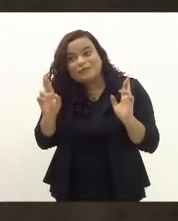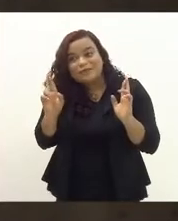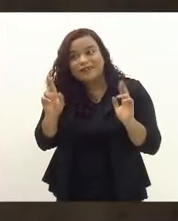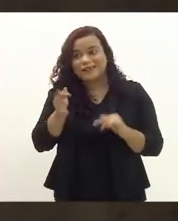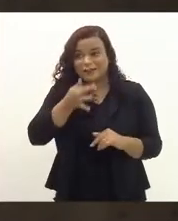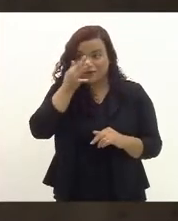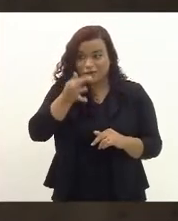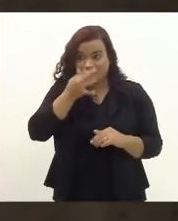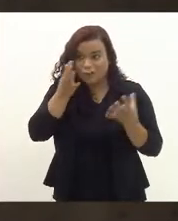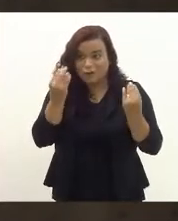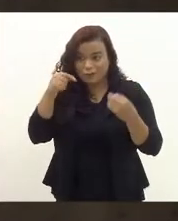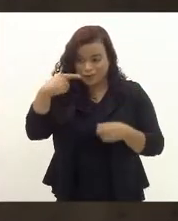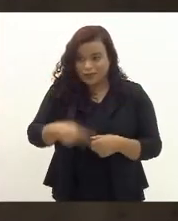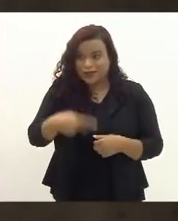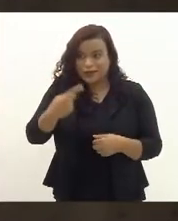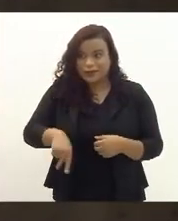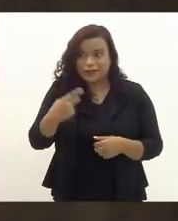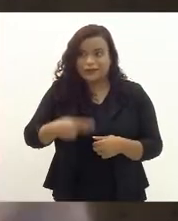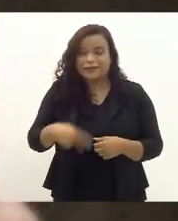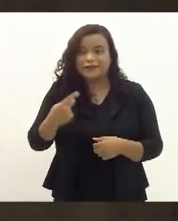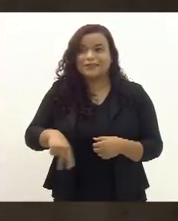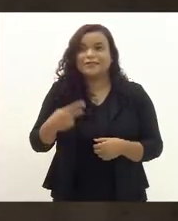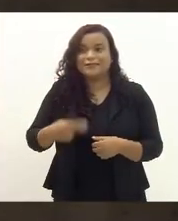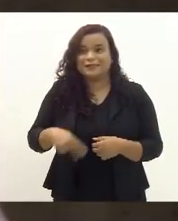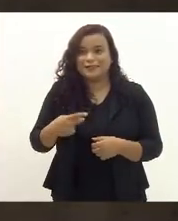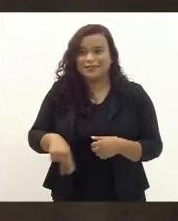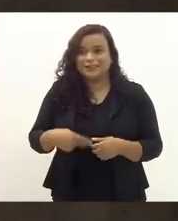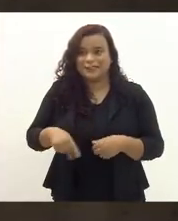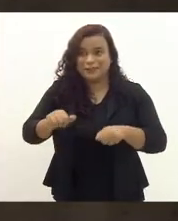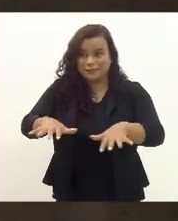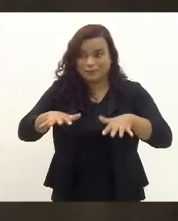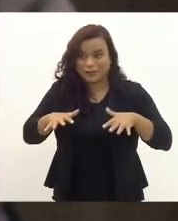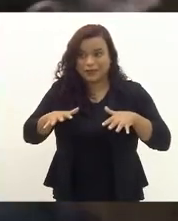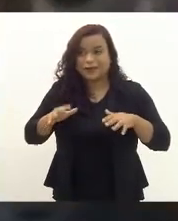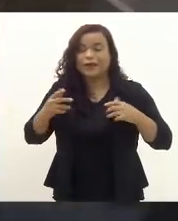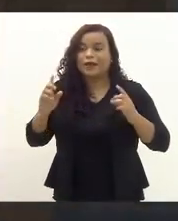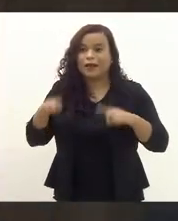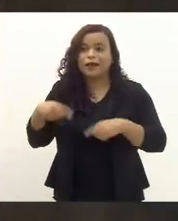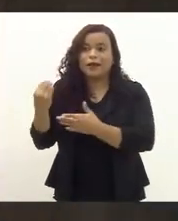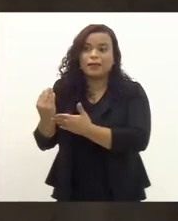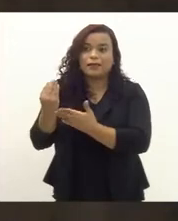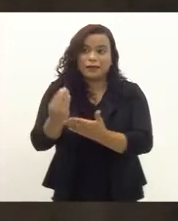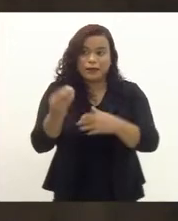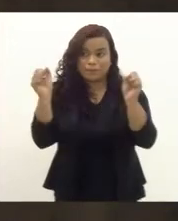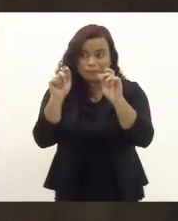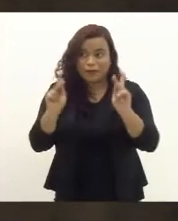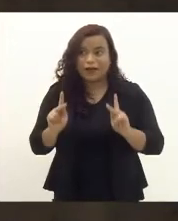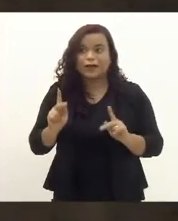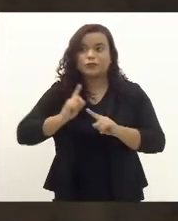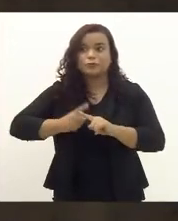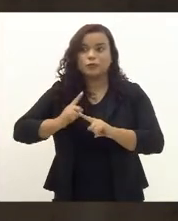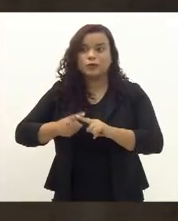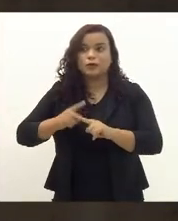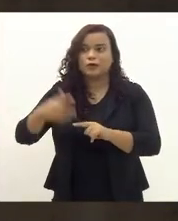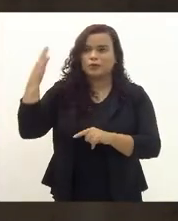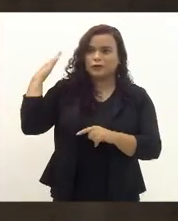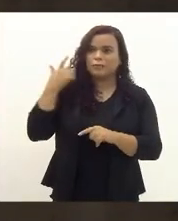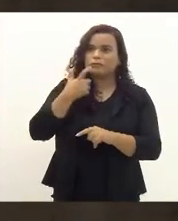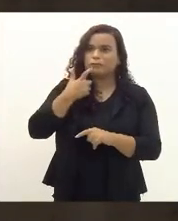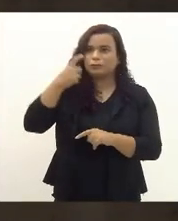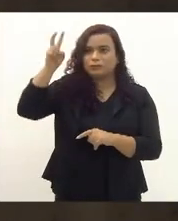às tantas flores no plenário seja para pacificar o plenário porque nos outros temos os últimos